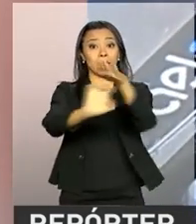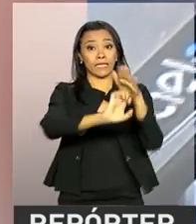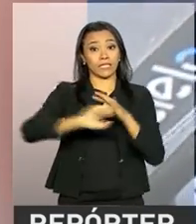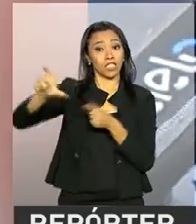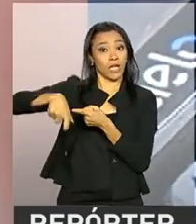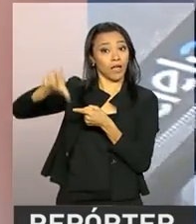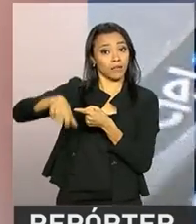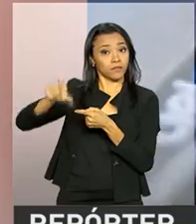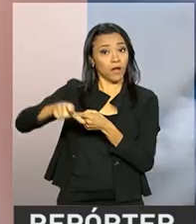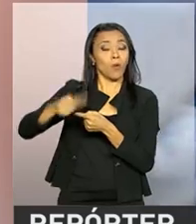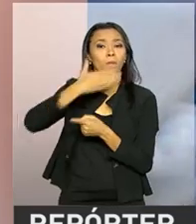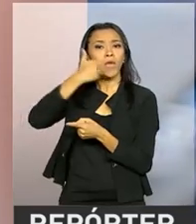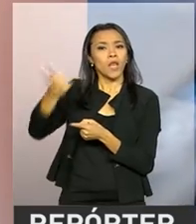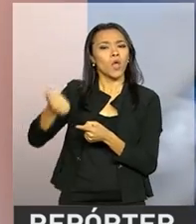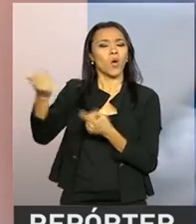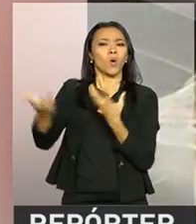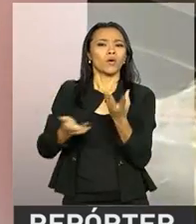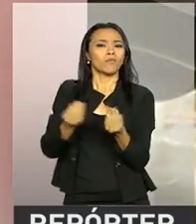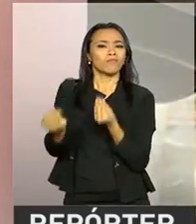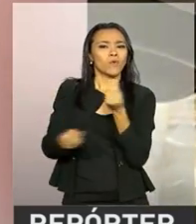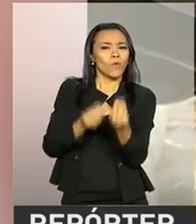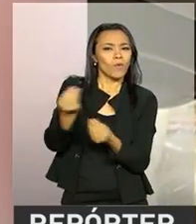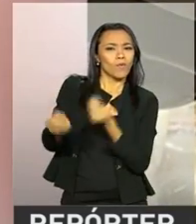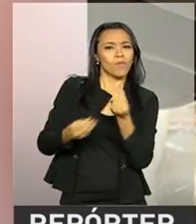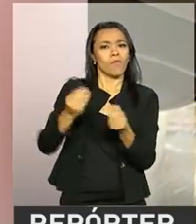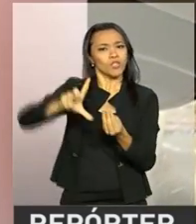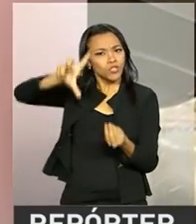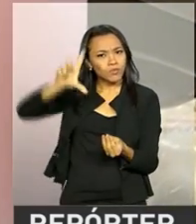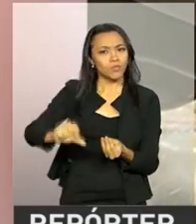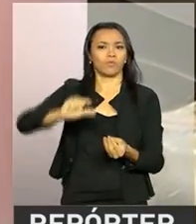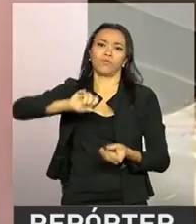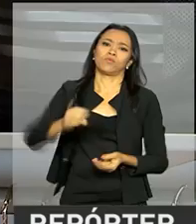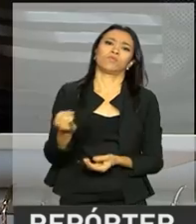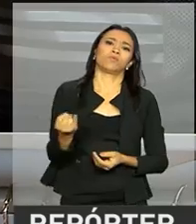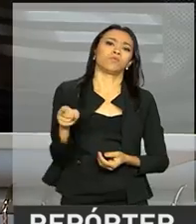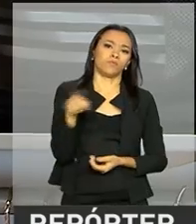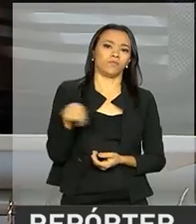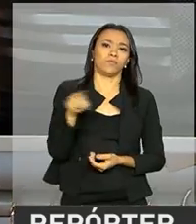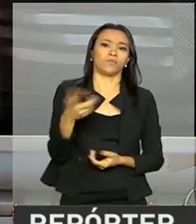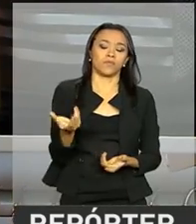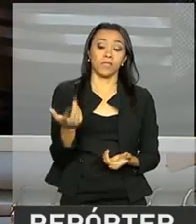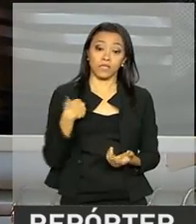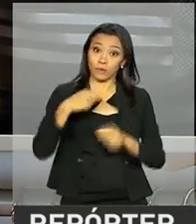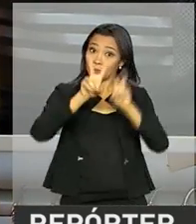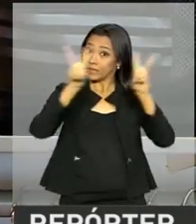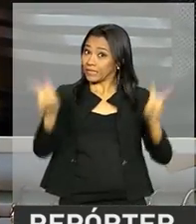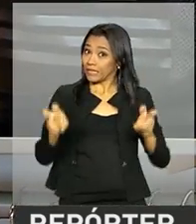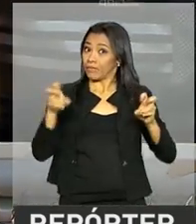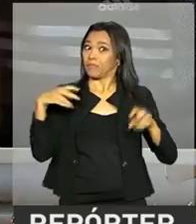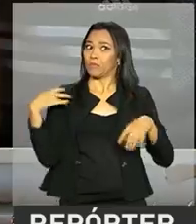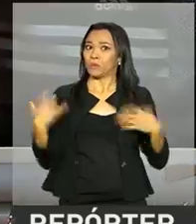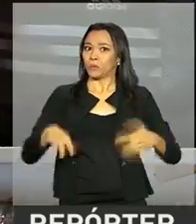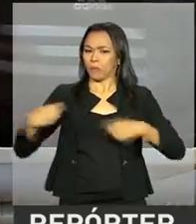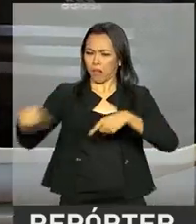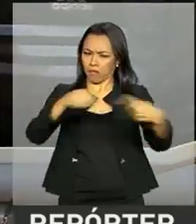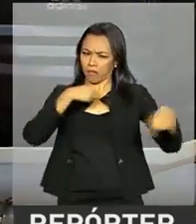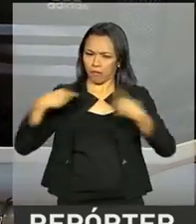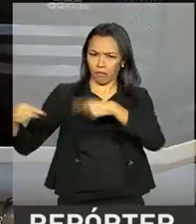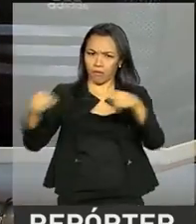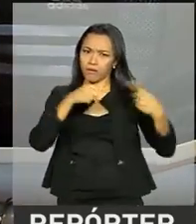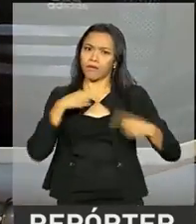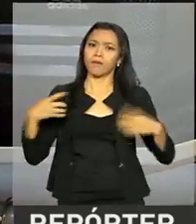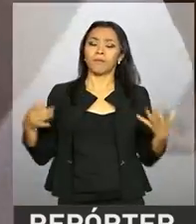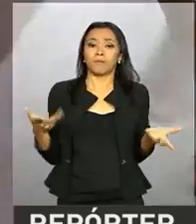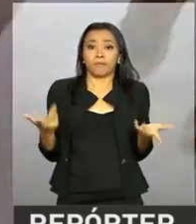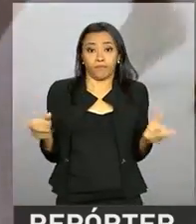oferecer condições melhores aos consumidores baixando a taxa de juros o assunto é polêmico órgãos de Defesa do